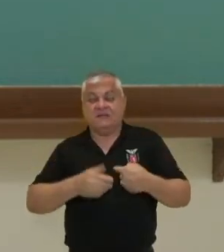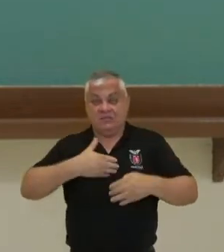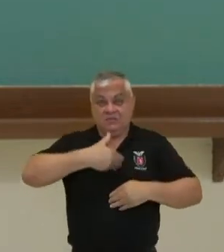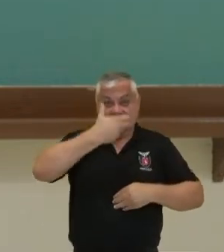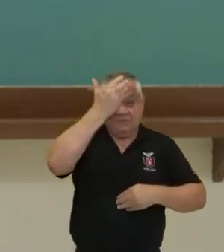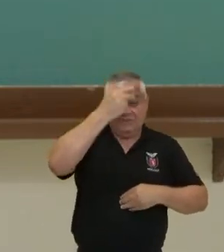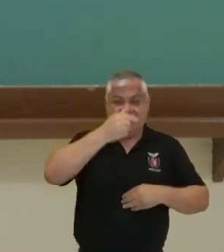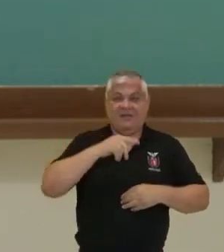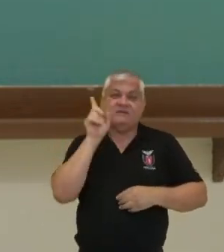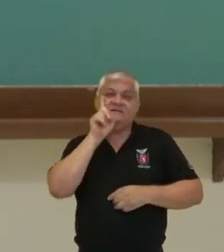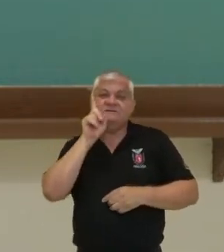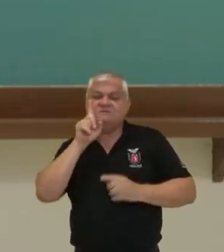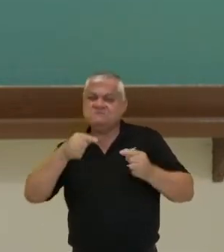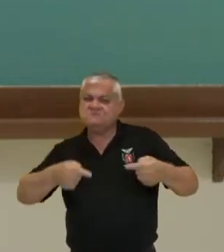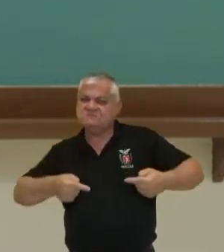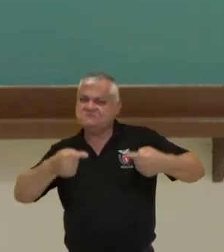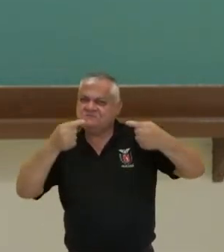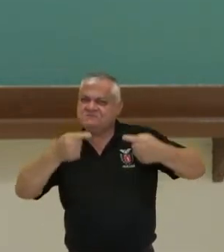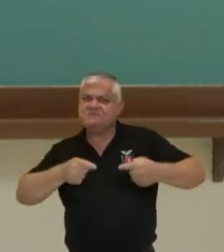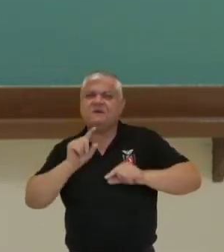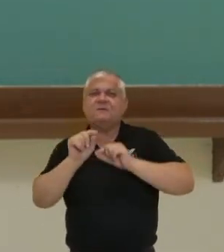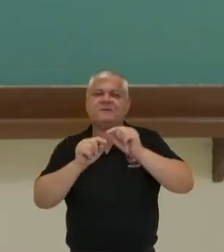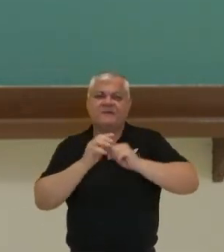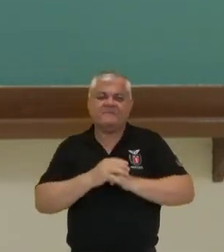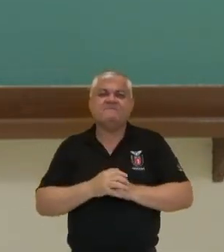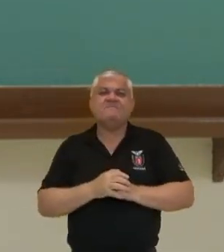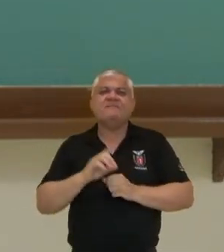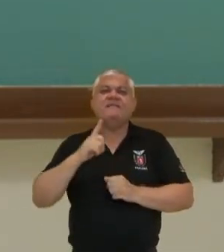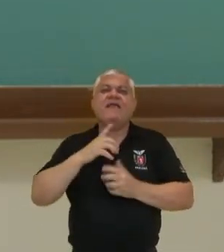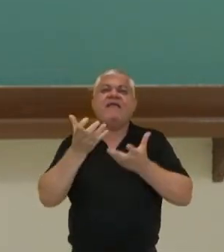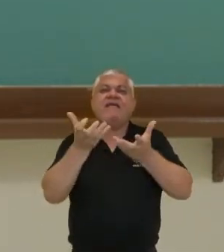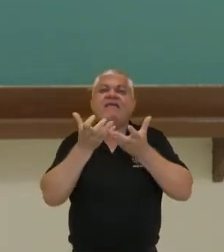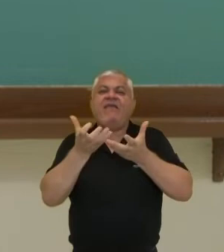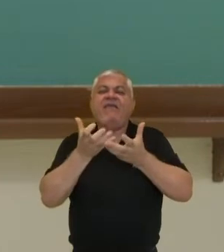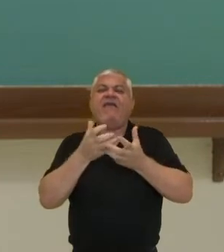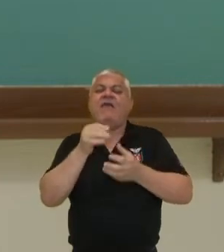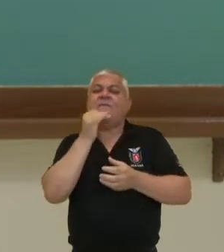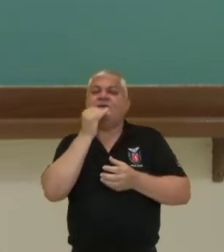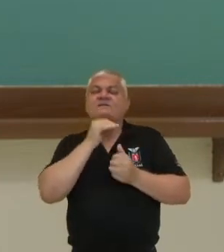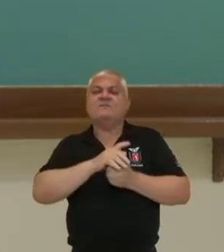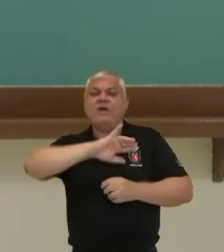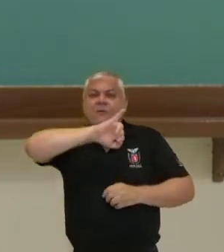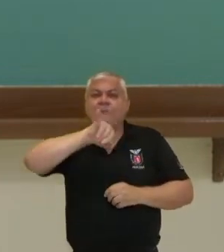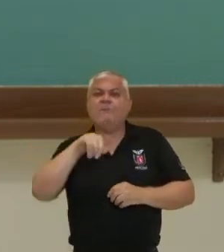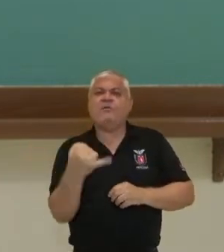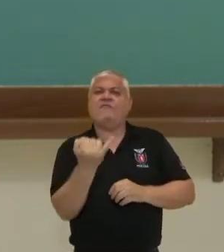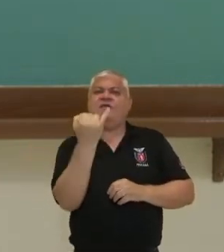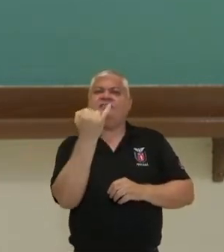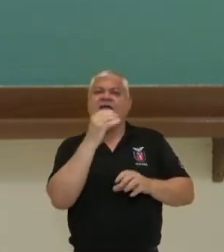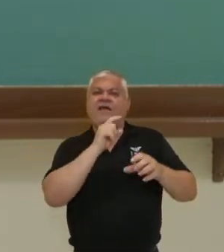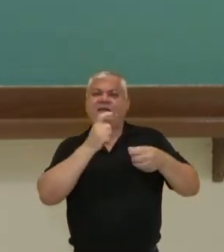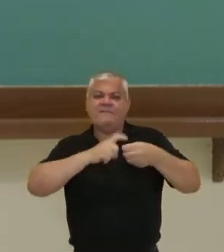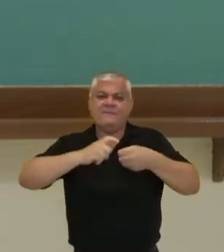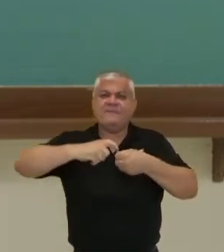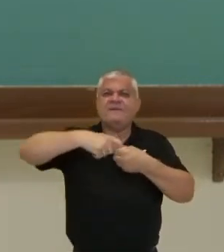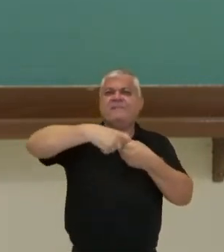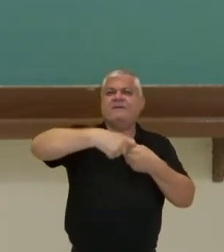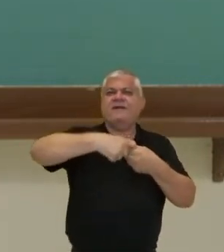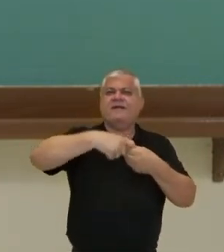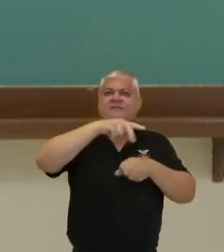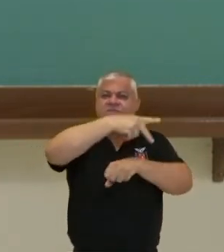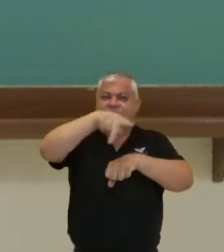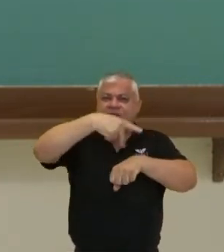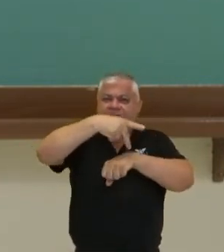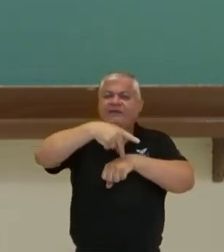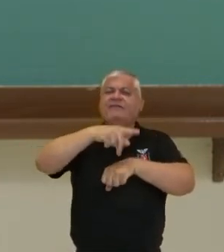também buscando como posso dizer ocidentalizar esses países para que eles